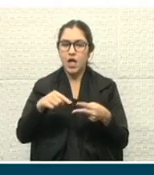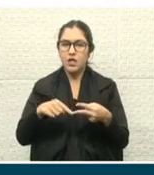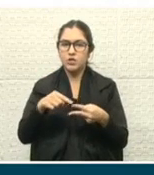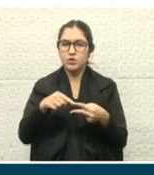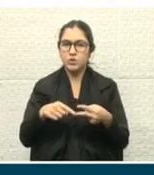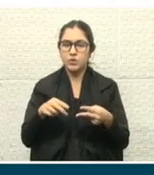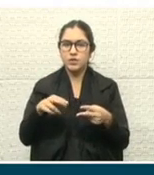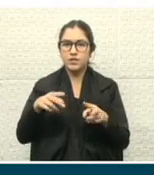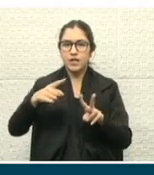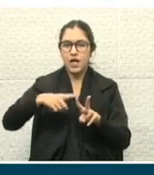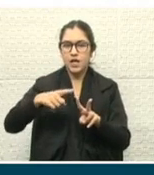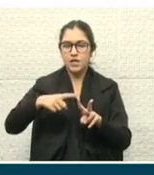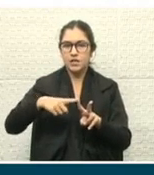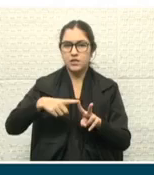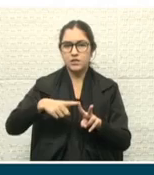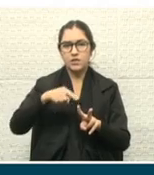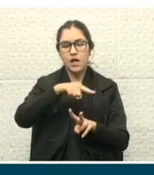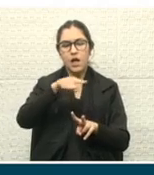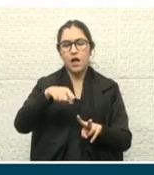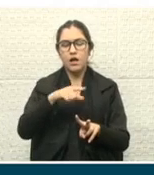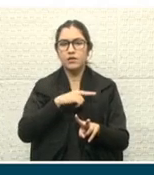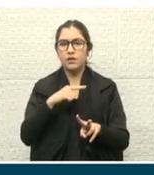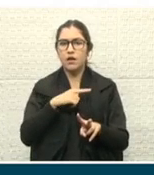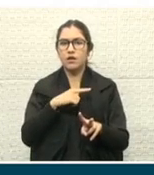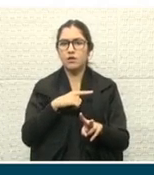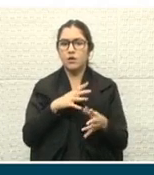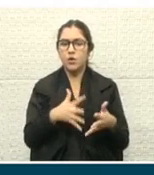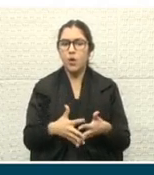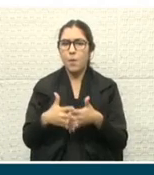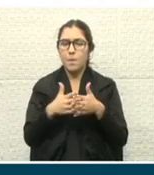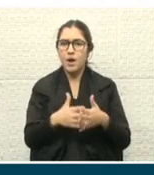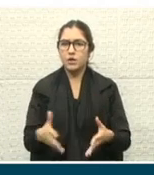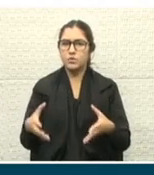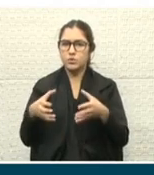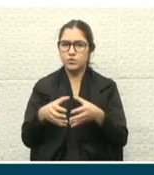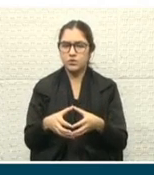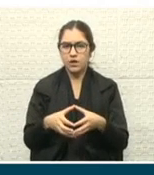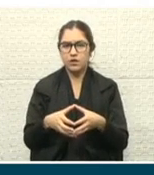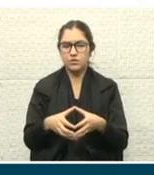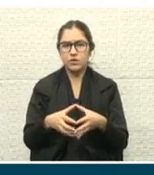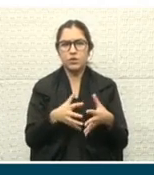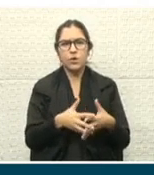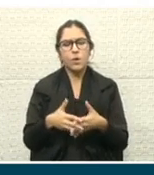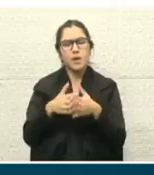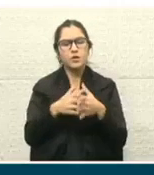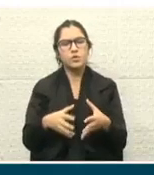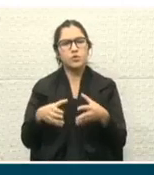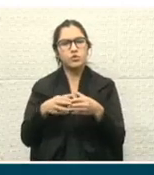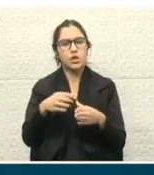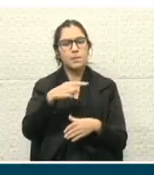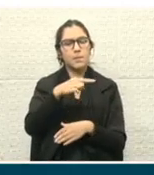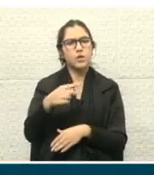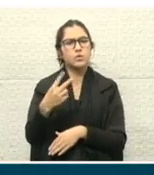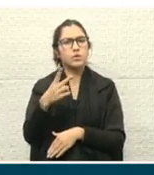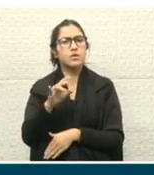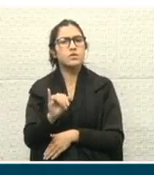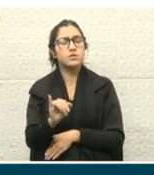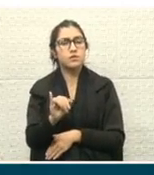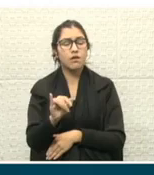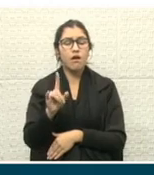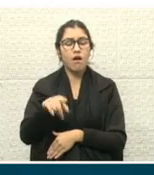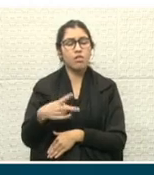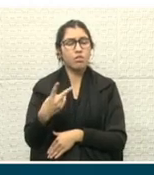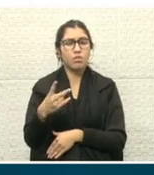duas raízes possíveis são complexos conjugados. O complexo conjugado de menos 2i